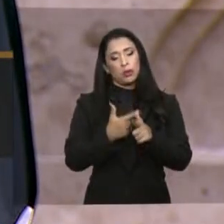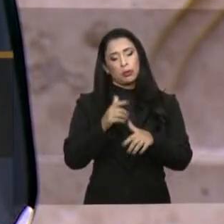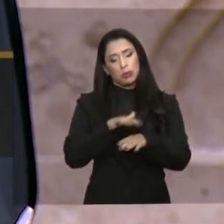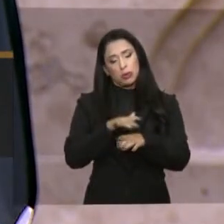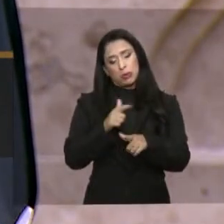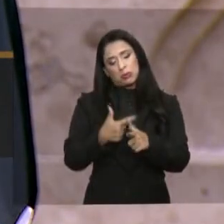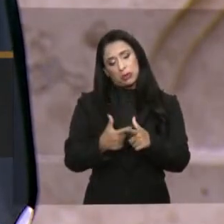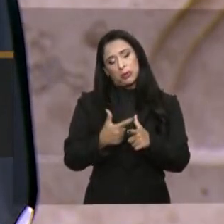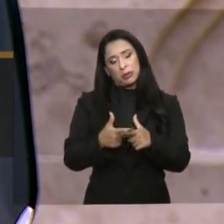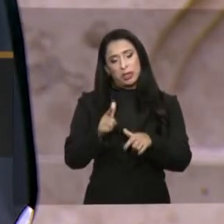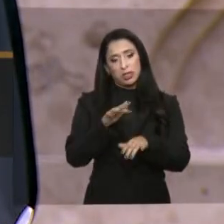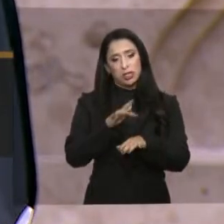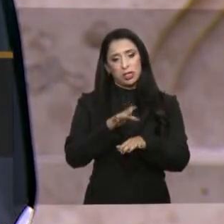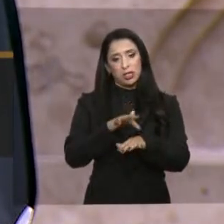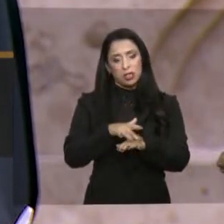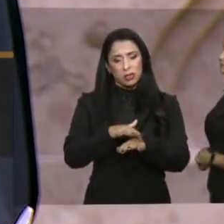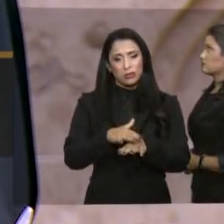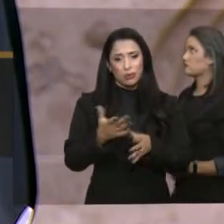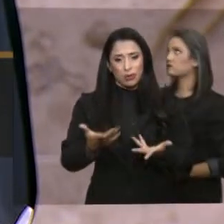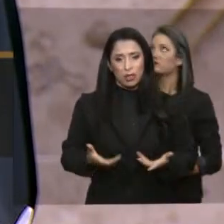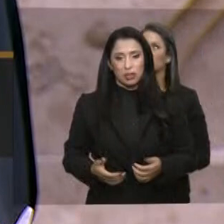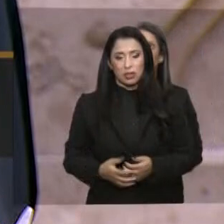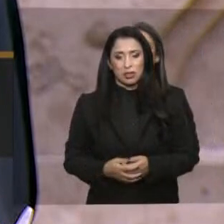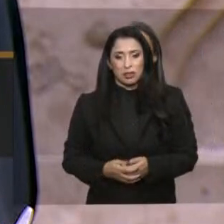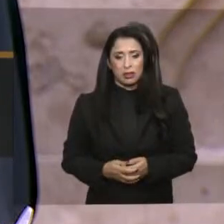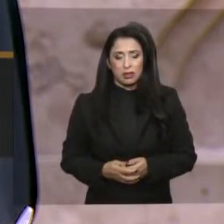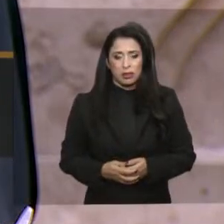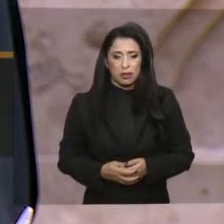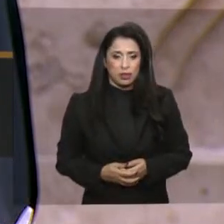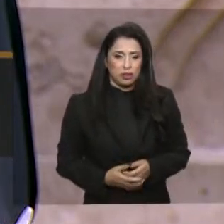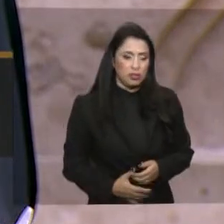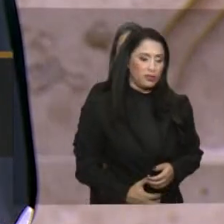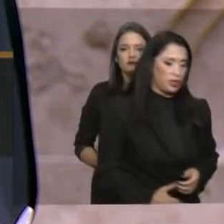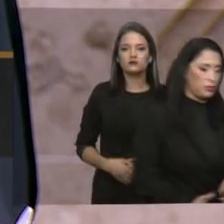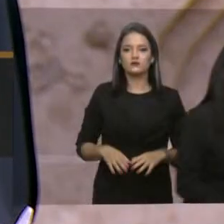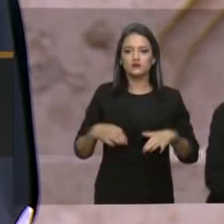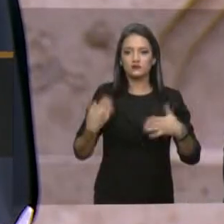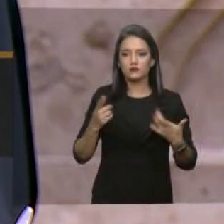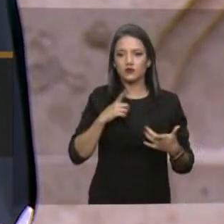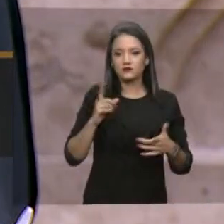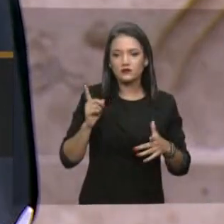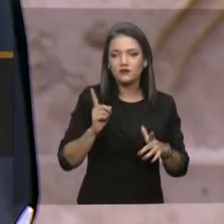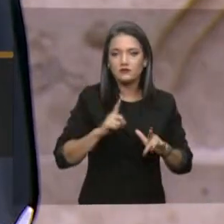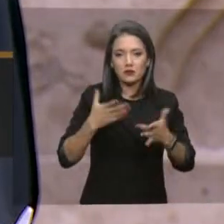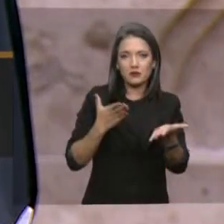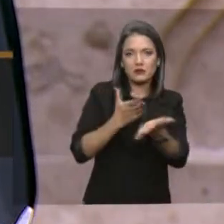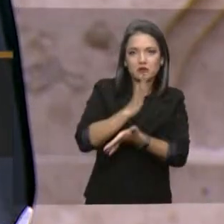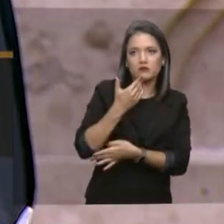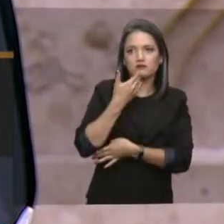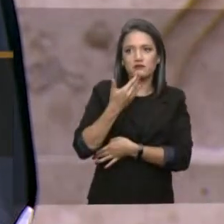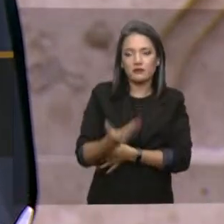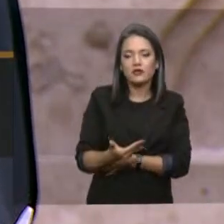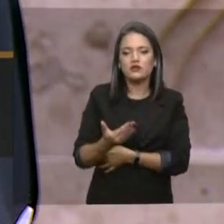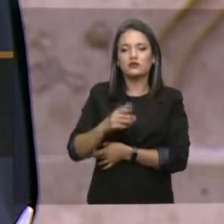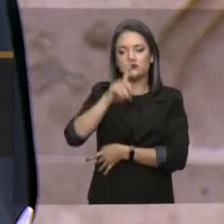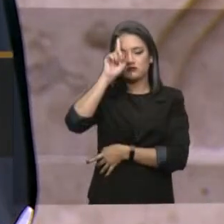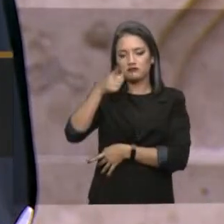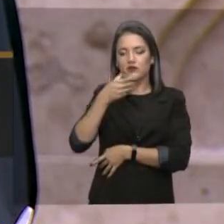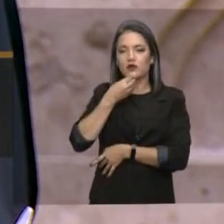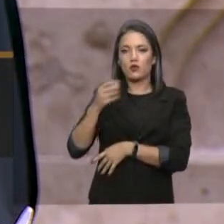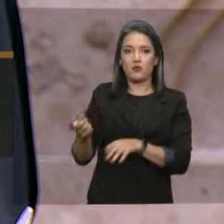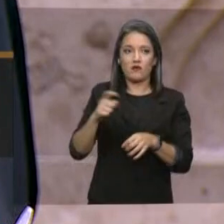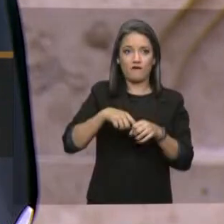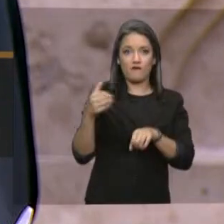réu, concluiu-se pelo indeferimento do pedido de extradição, por meio da aplicação da regra do artigo 150,